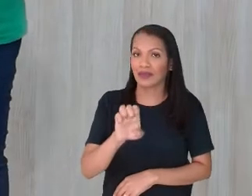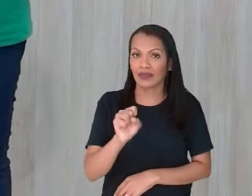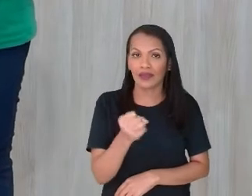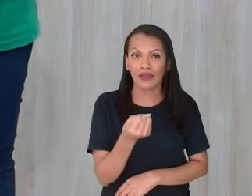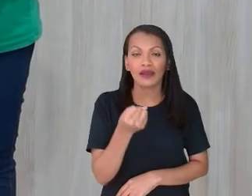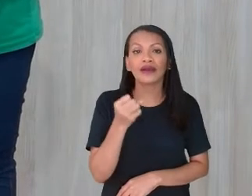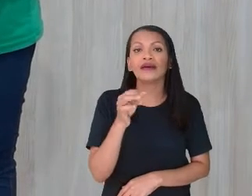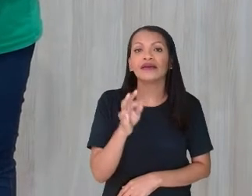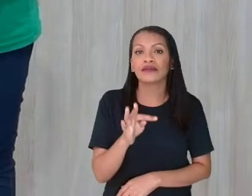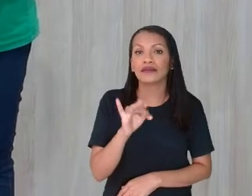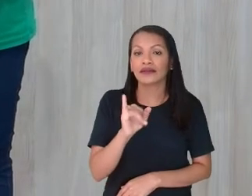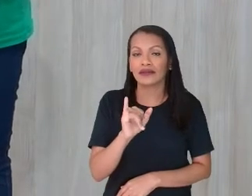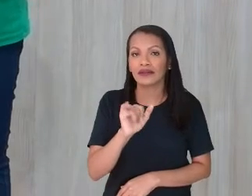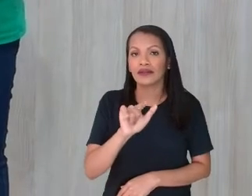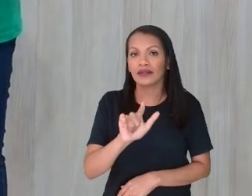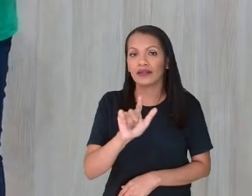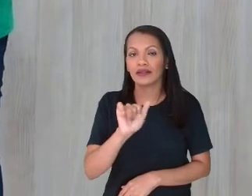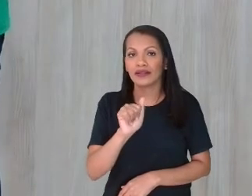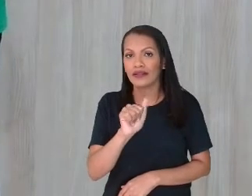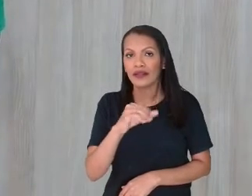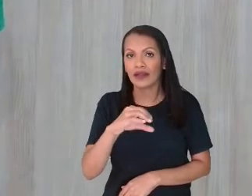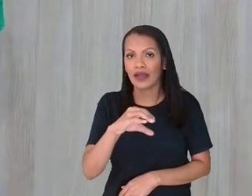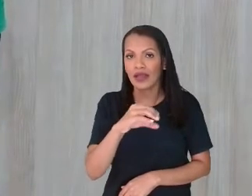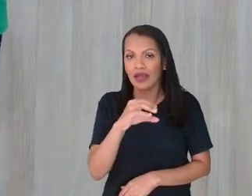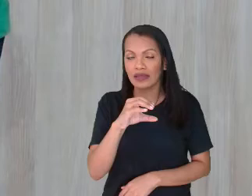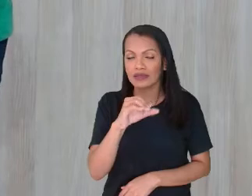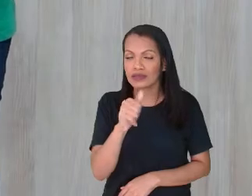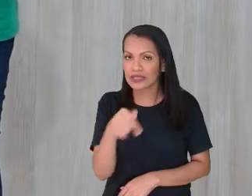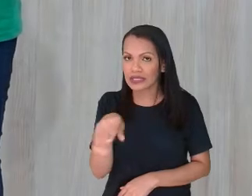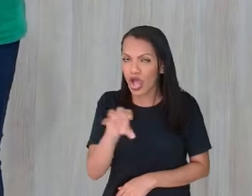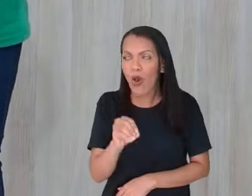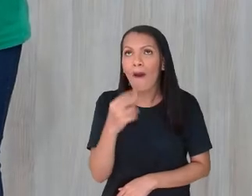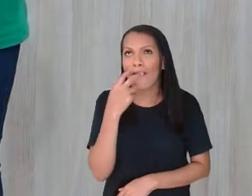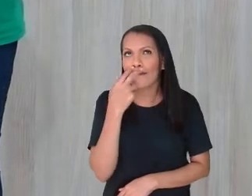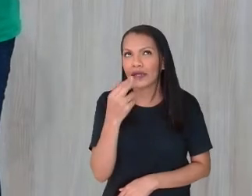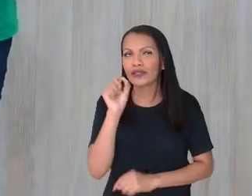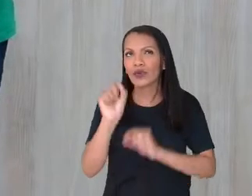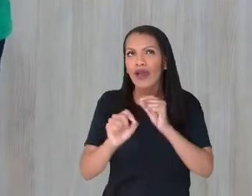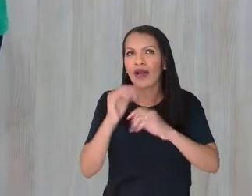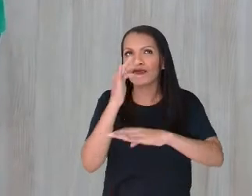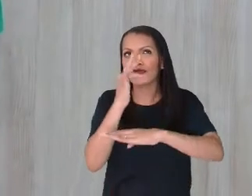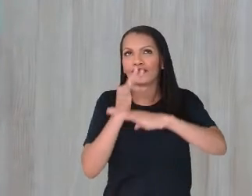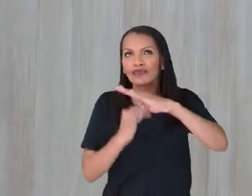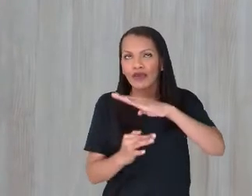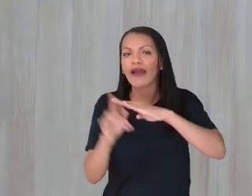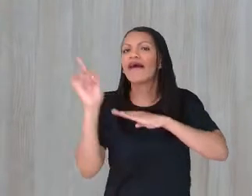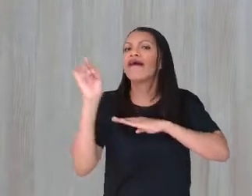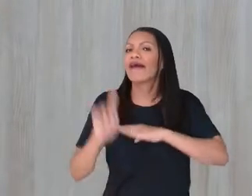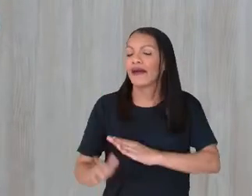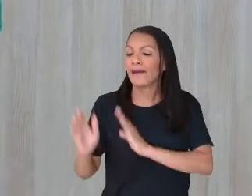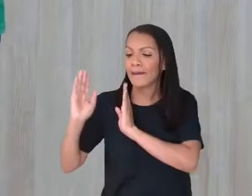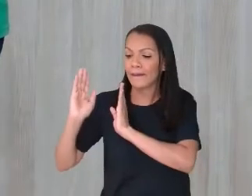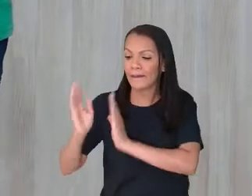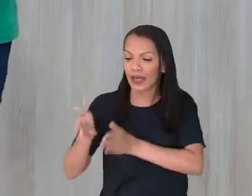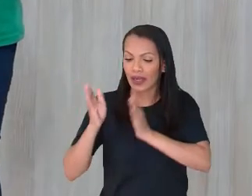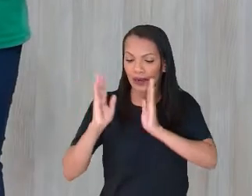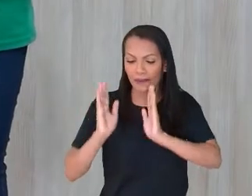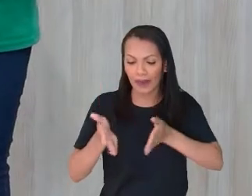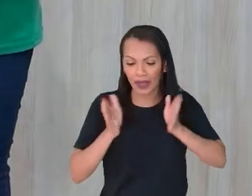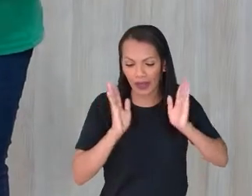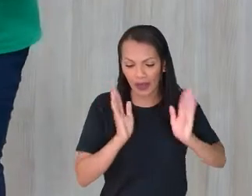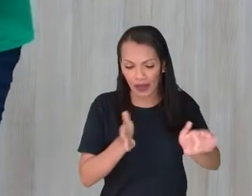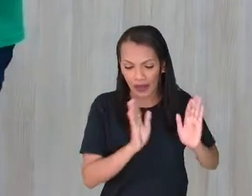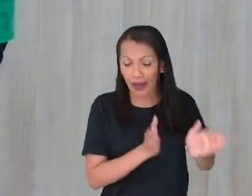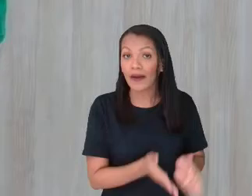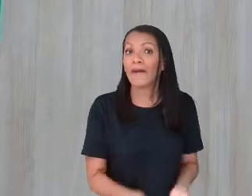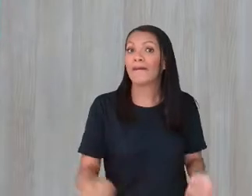esse nome fracionada, a gente já pensa logo em fração, ou seja, ela vai ter mais de uma etapa. Vamos ler primeiro o texto